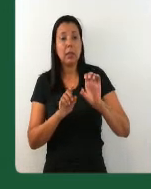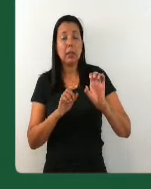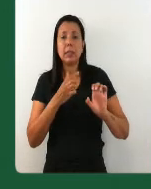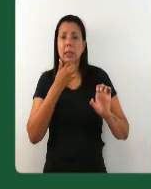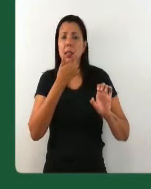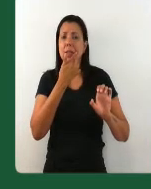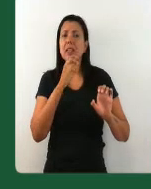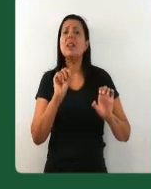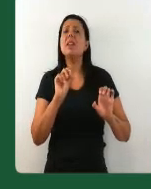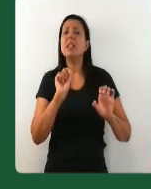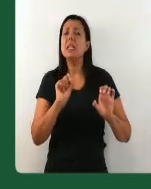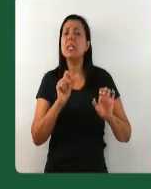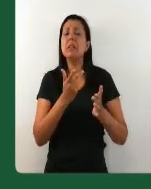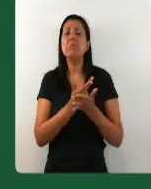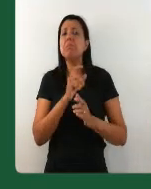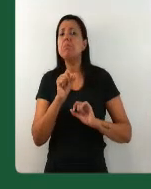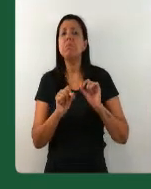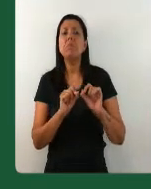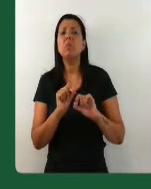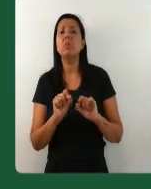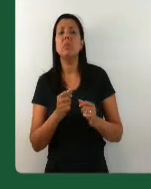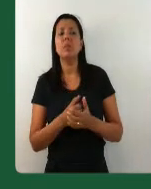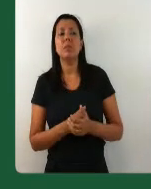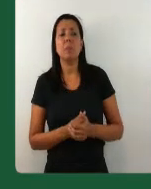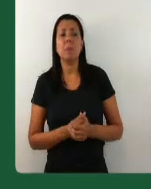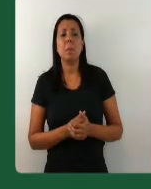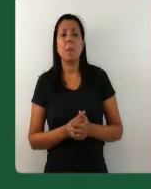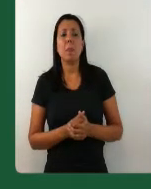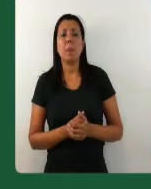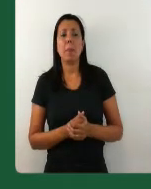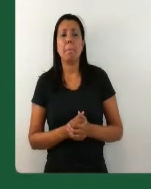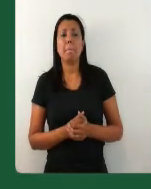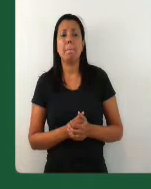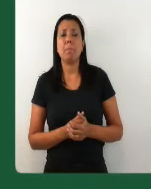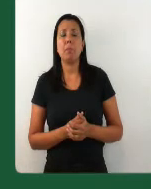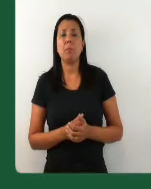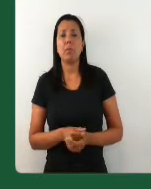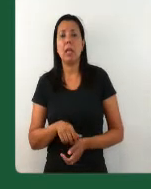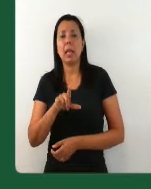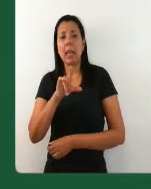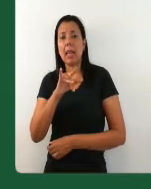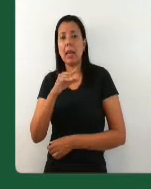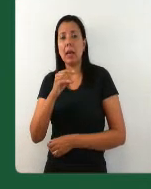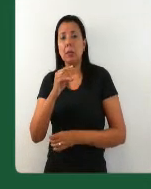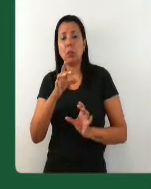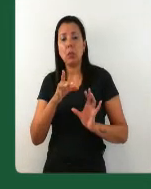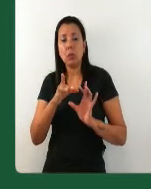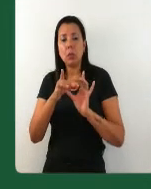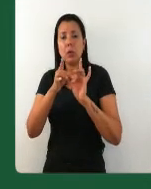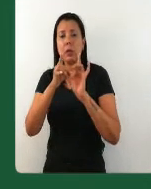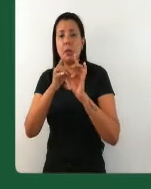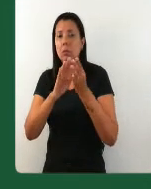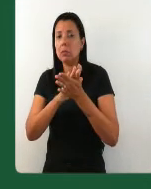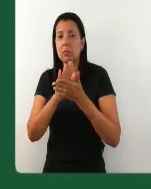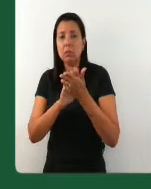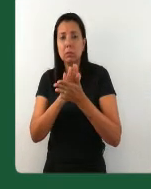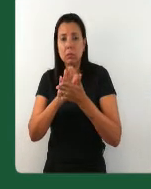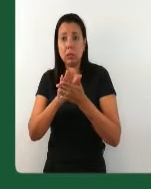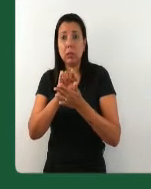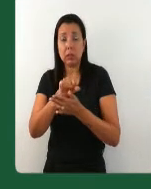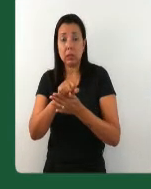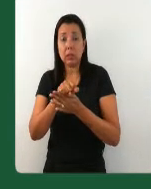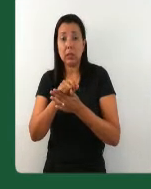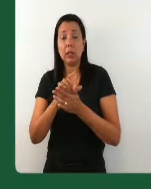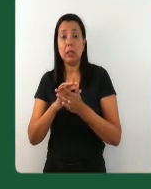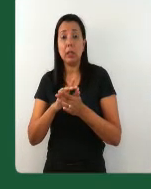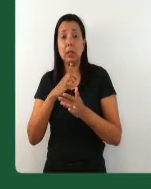que isso quer dizer? Quer dizer que o lábio não se uniu, a gengiva não se uniu e o céu